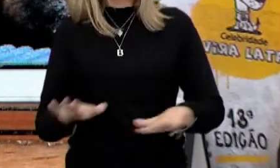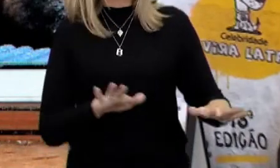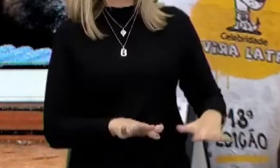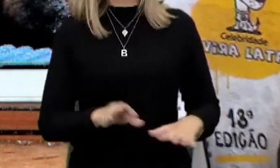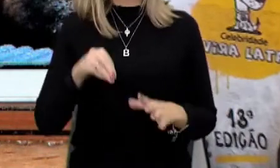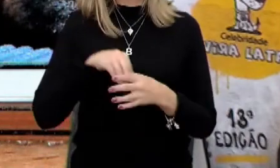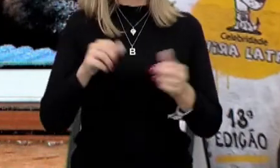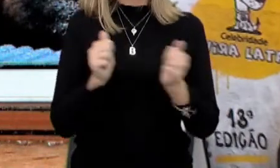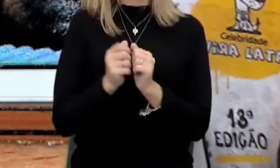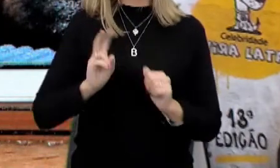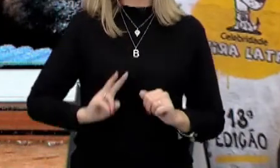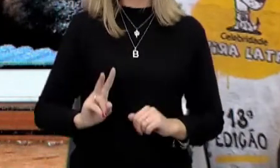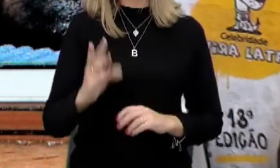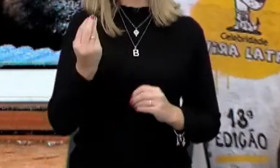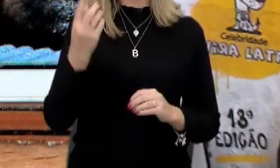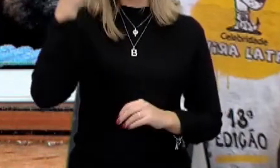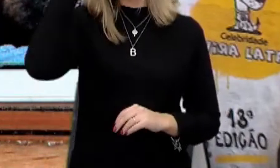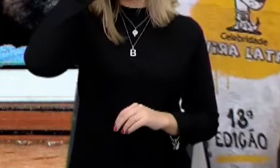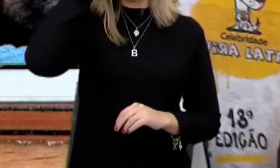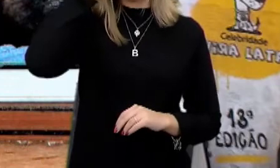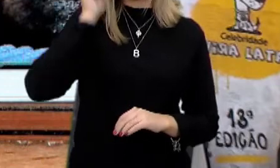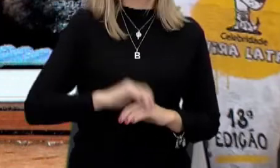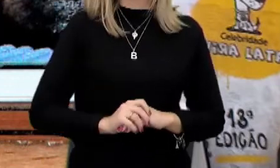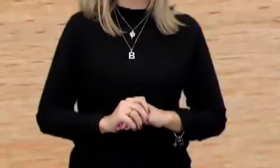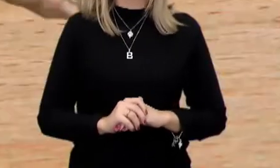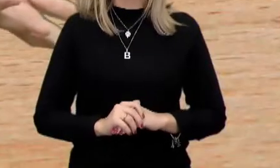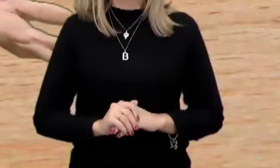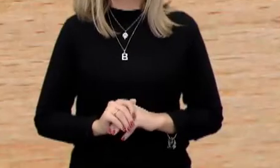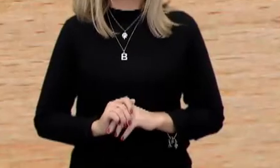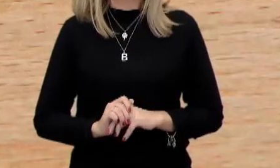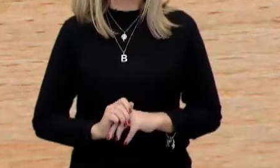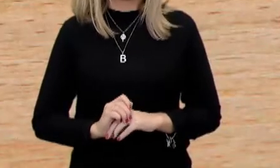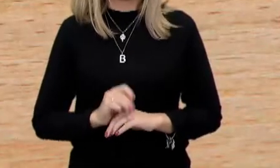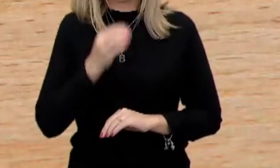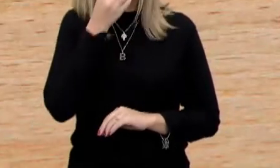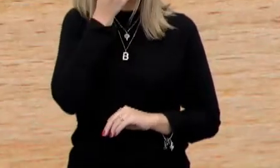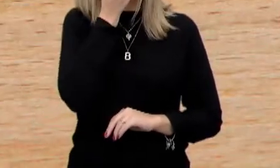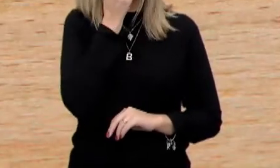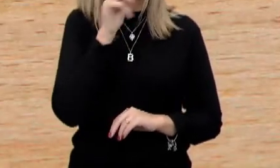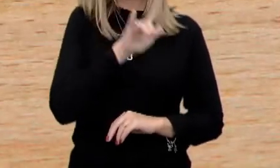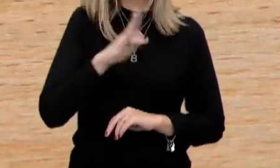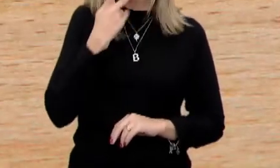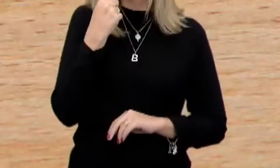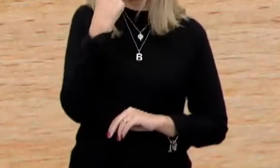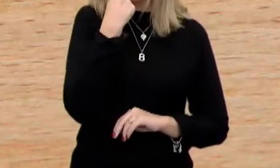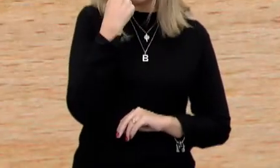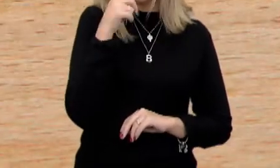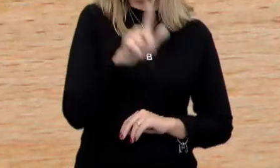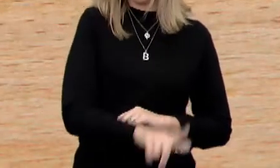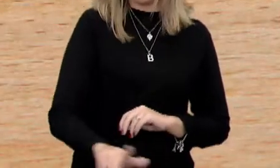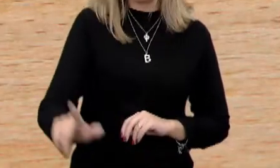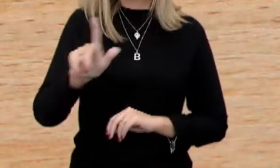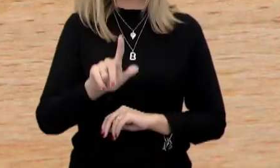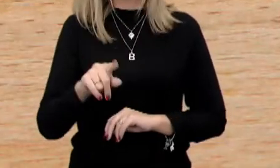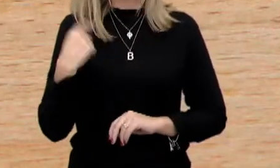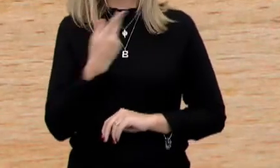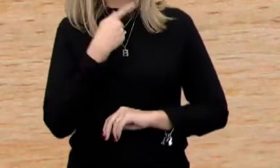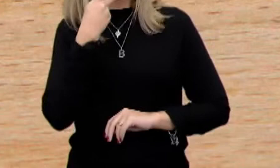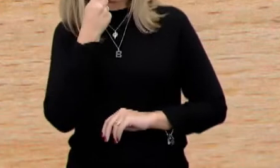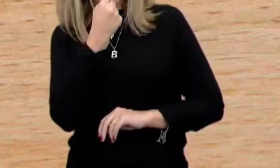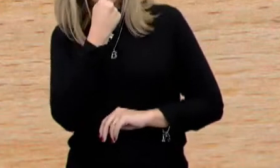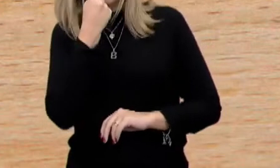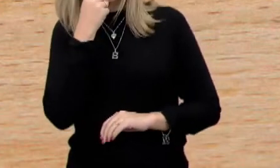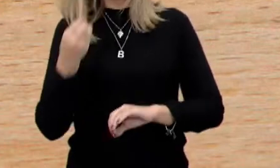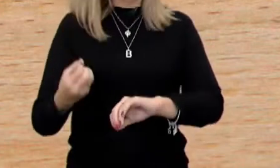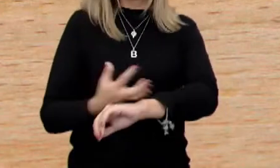sempre com muita credibilidade, né? Sim. Com confiança. Claro que a gente vai falar de afinidade, né? Enfim, a gente fala de afinidade, fala